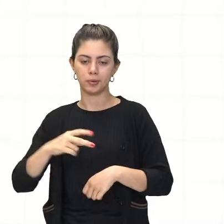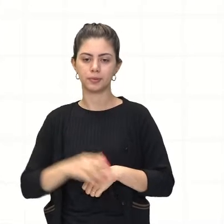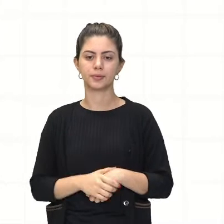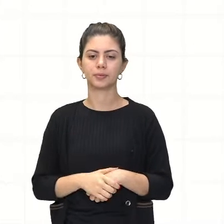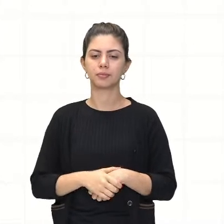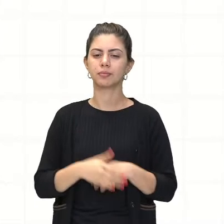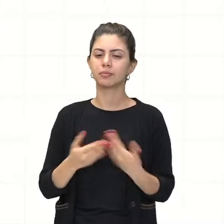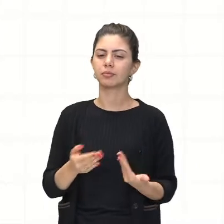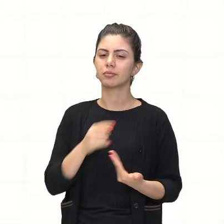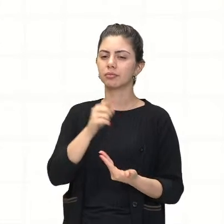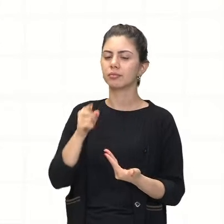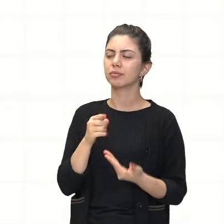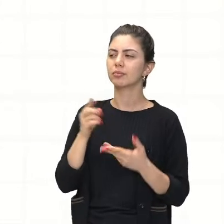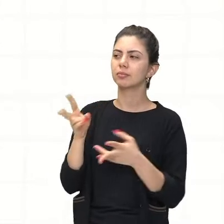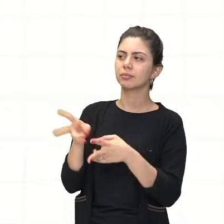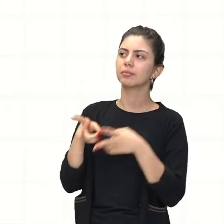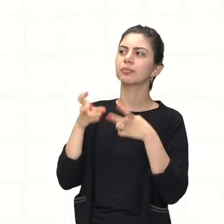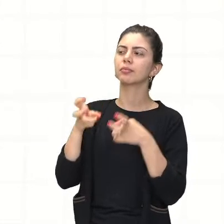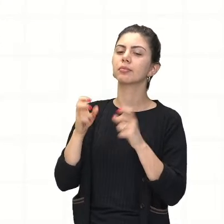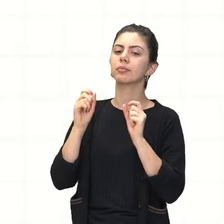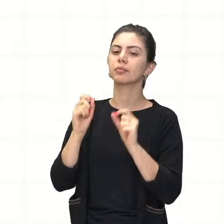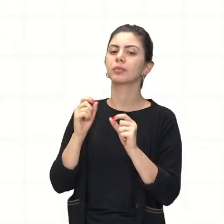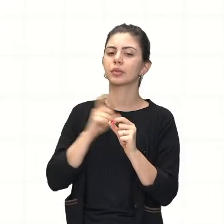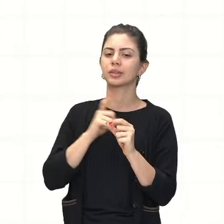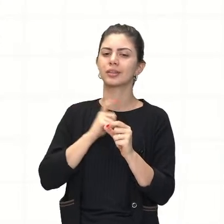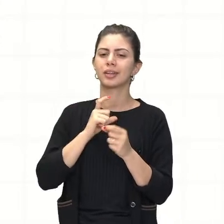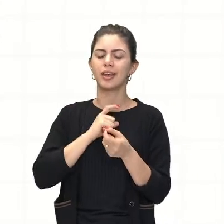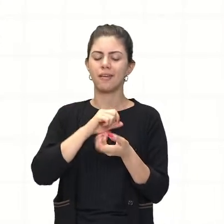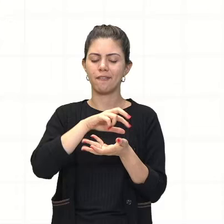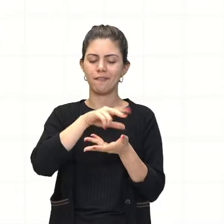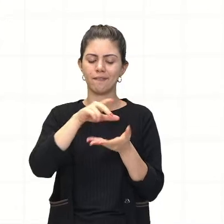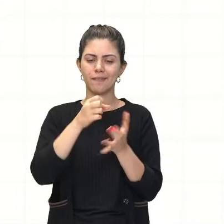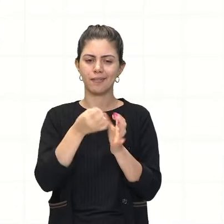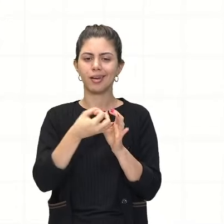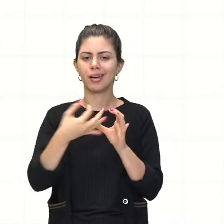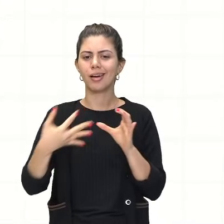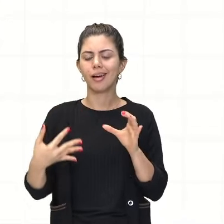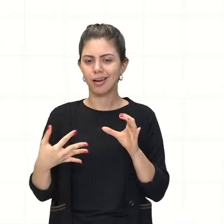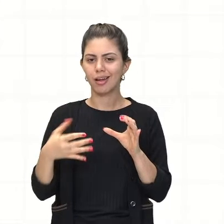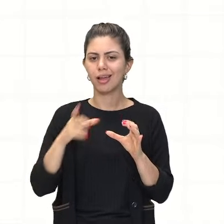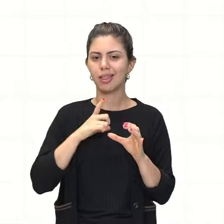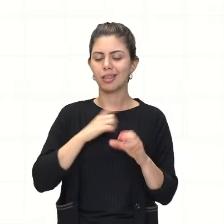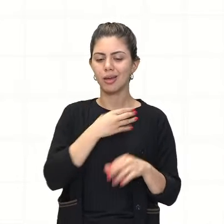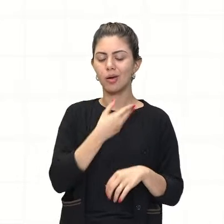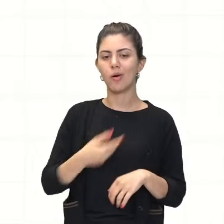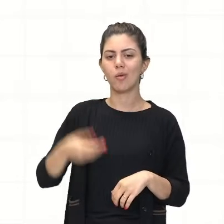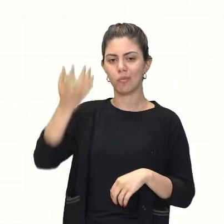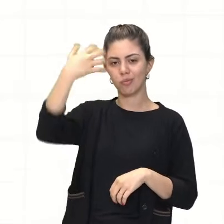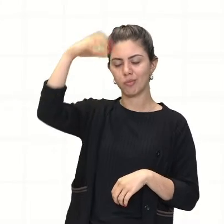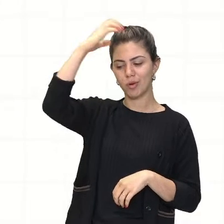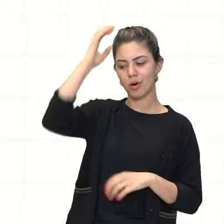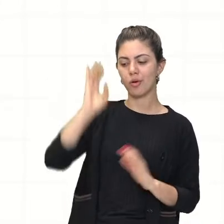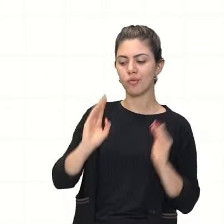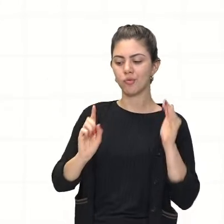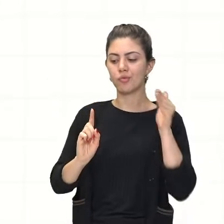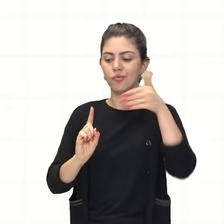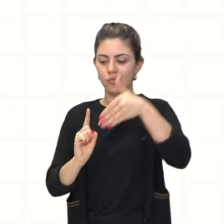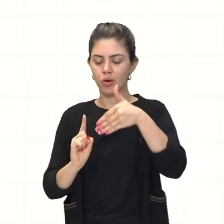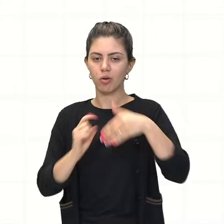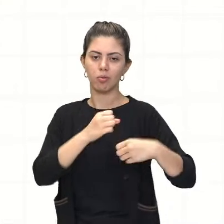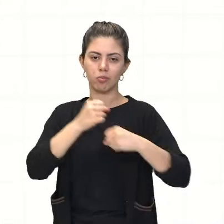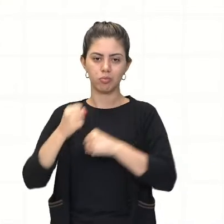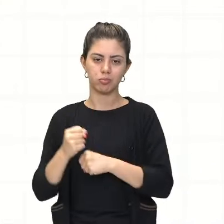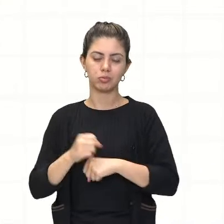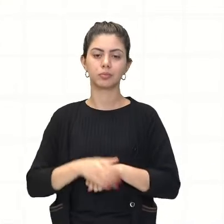Então, percebam que nós temos aqui todas as características de uma monarquia centralizada, que vai